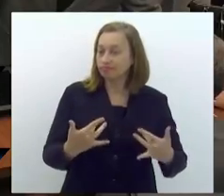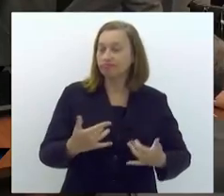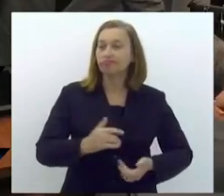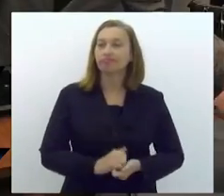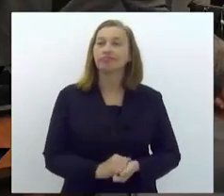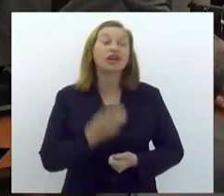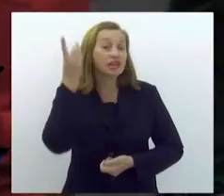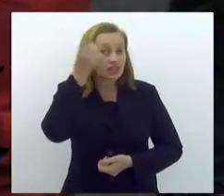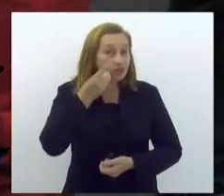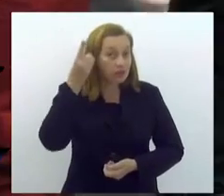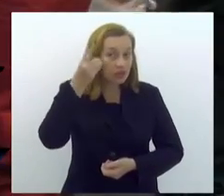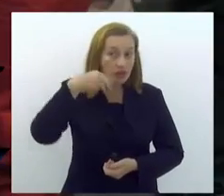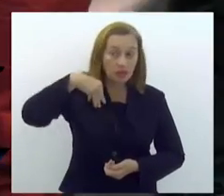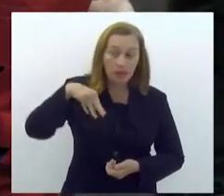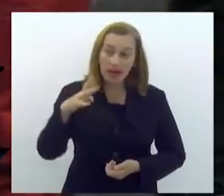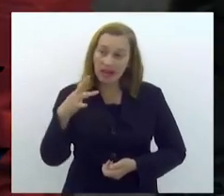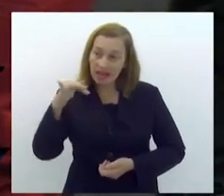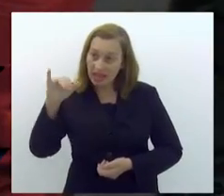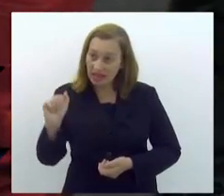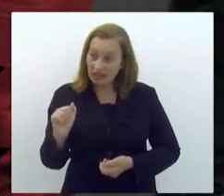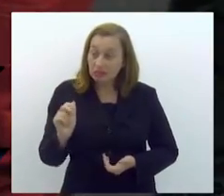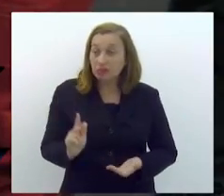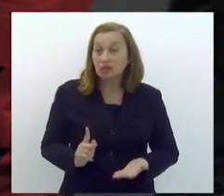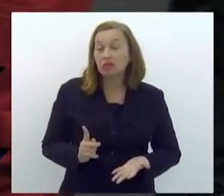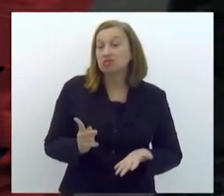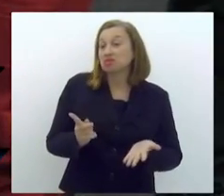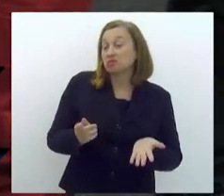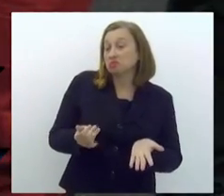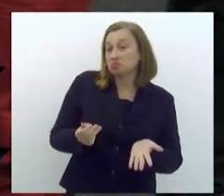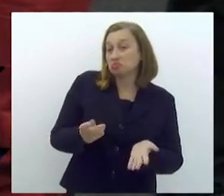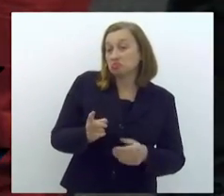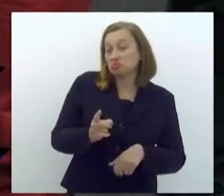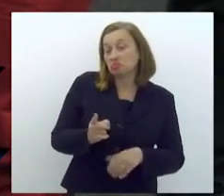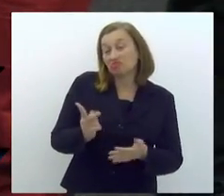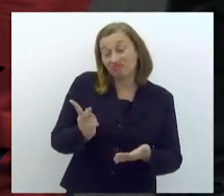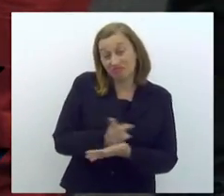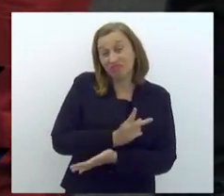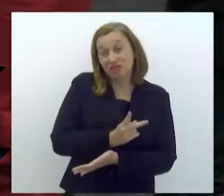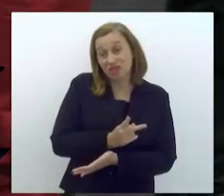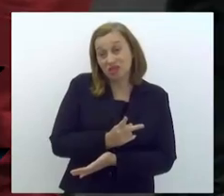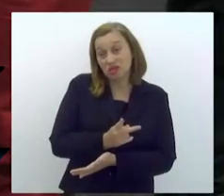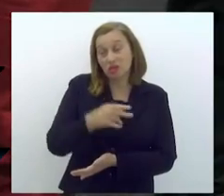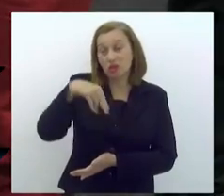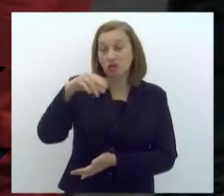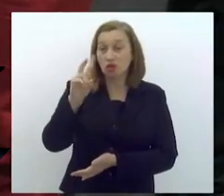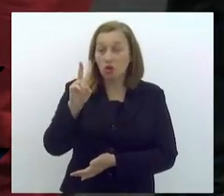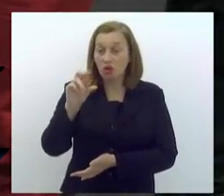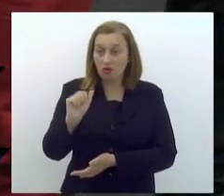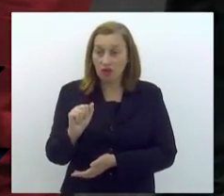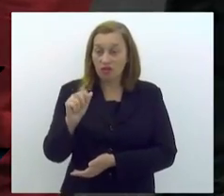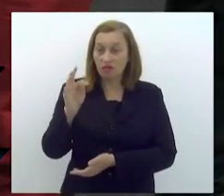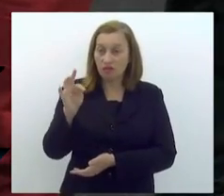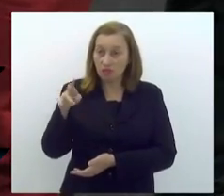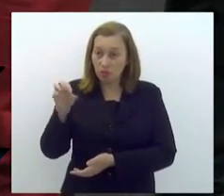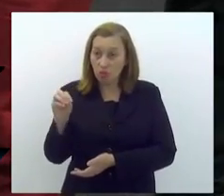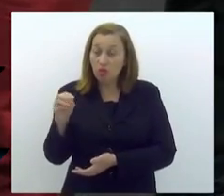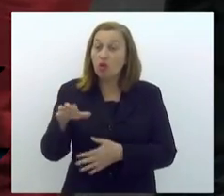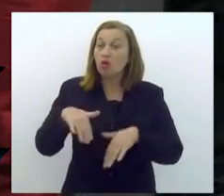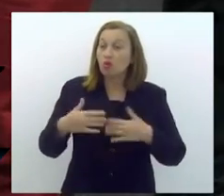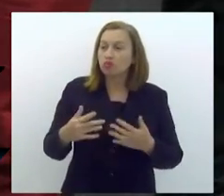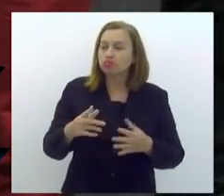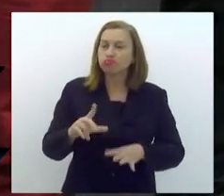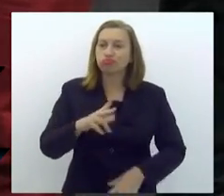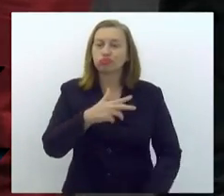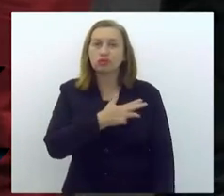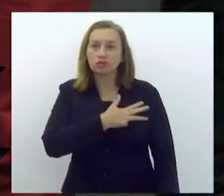a deputada Marina nesse Episódio lamentável que aconteceu em Nova Friburgo quando Lula teve